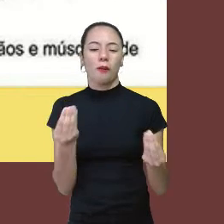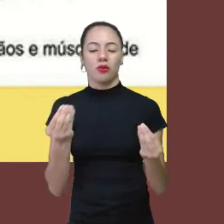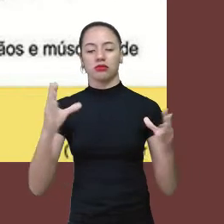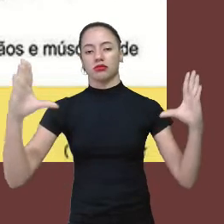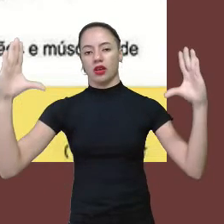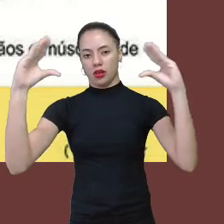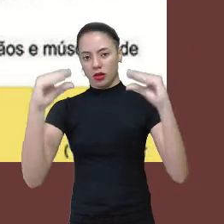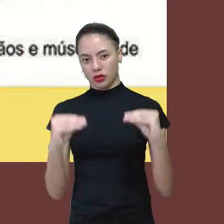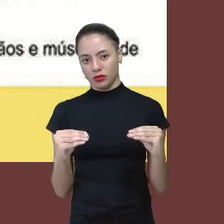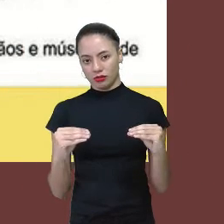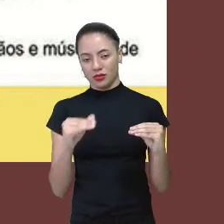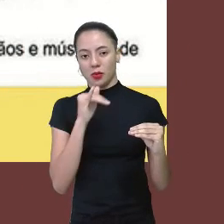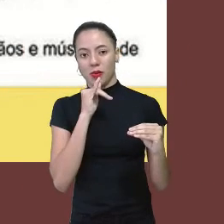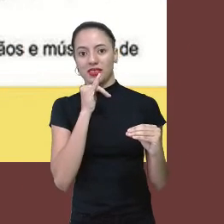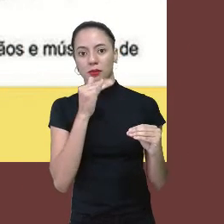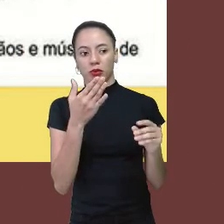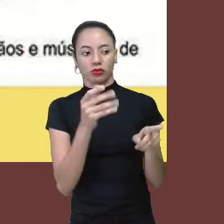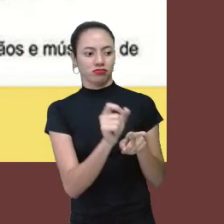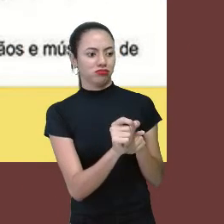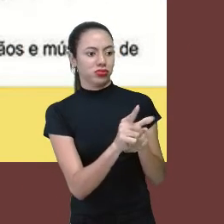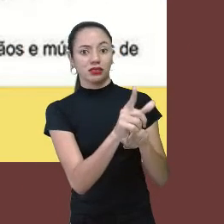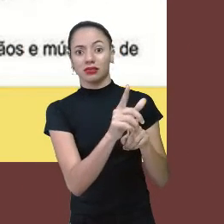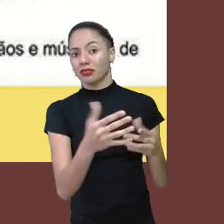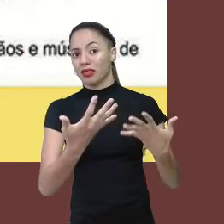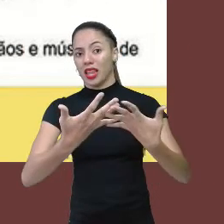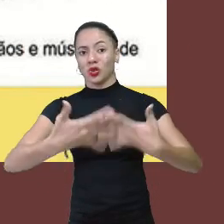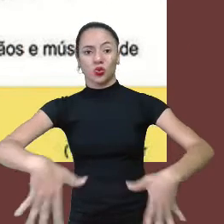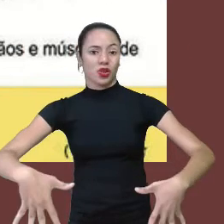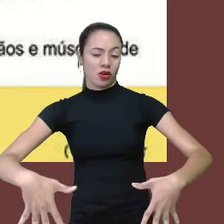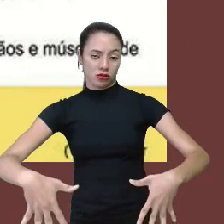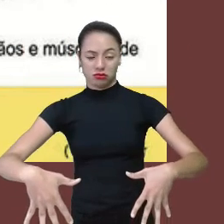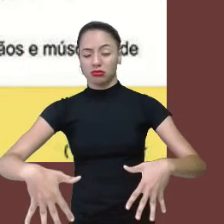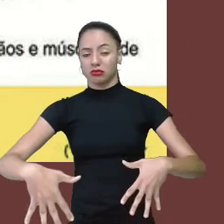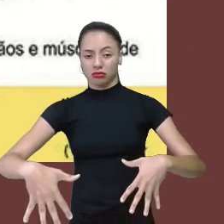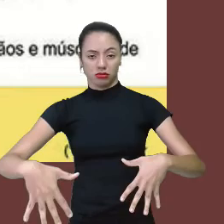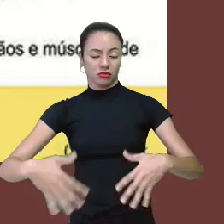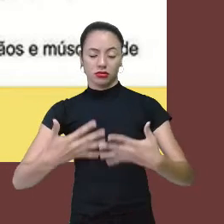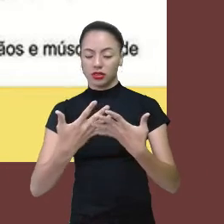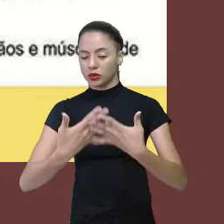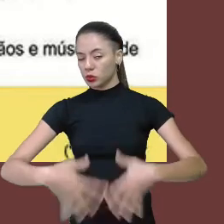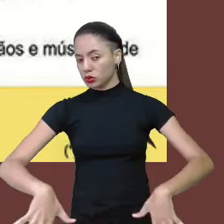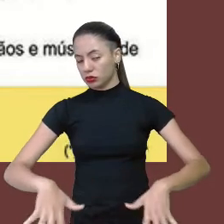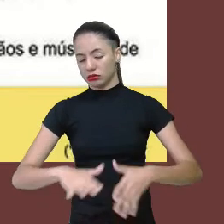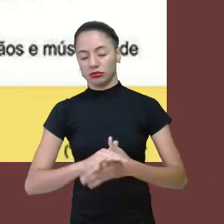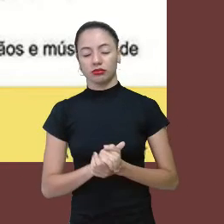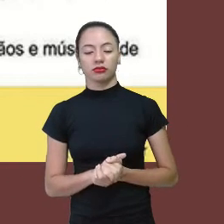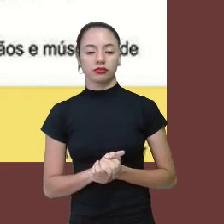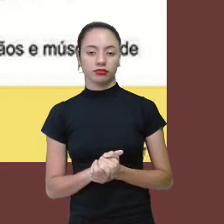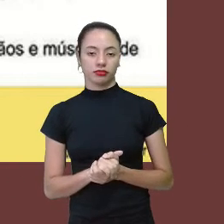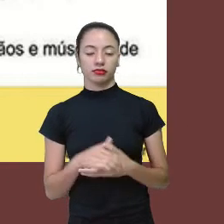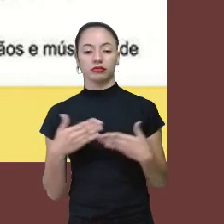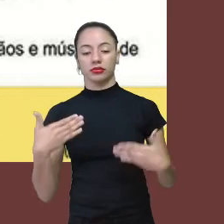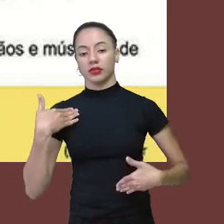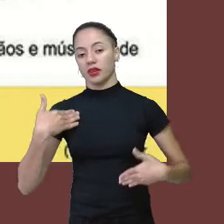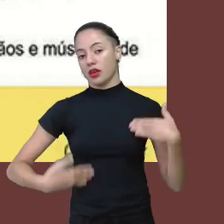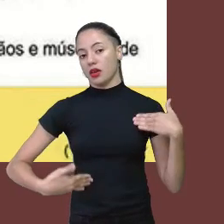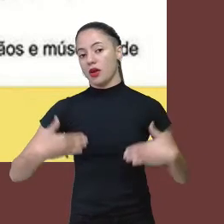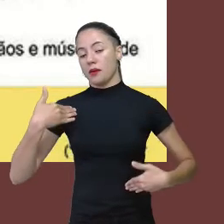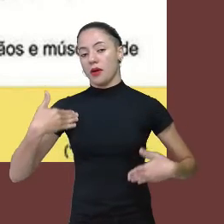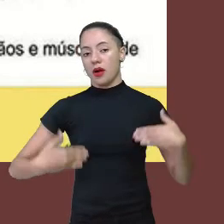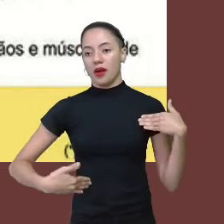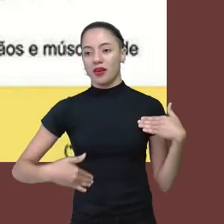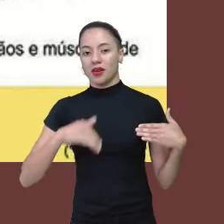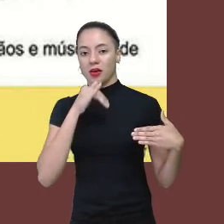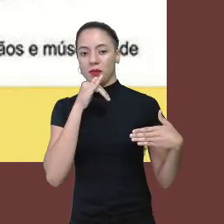sem estímulo. Então, isso é algo natural, tá, minha gente? É bem natural. Então, como o corpo tende a ficar com